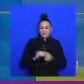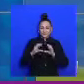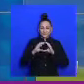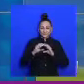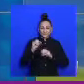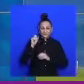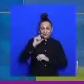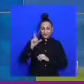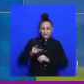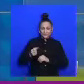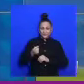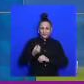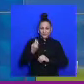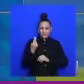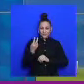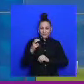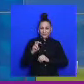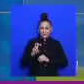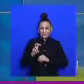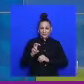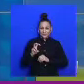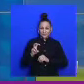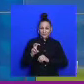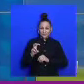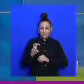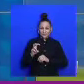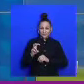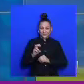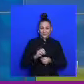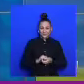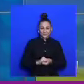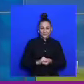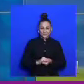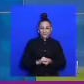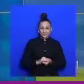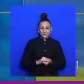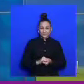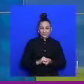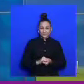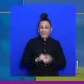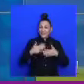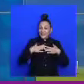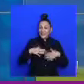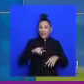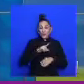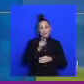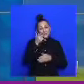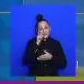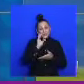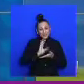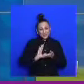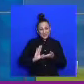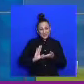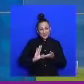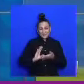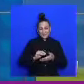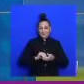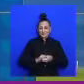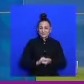Bola azul, número 25. Azul, 25. Calma, você ainda tem